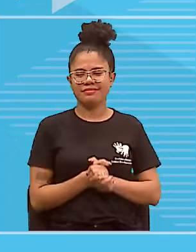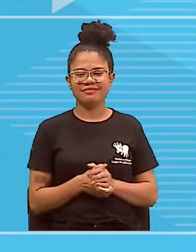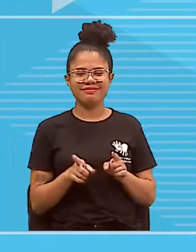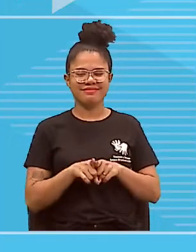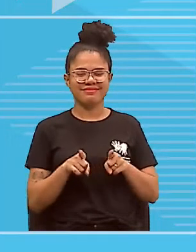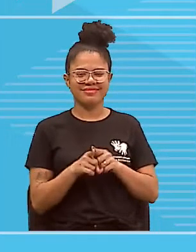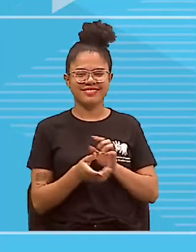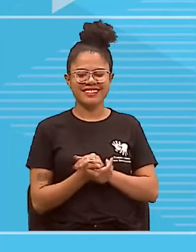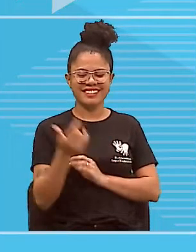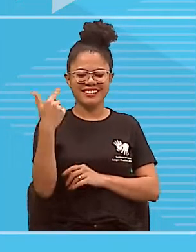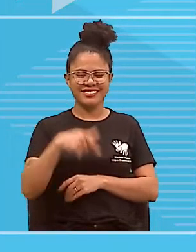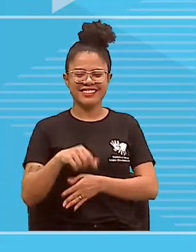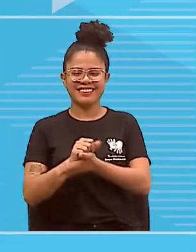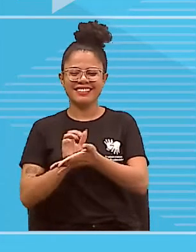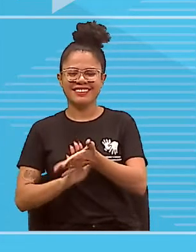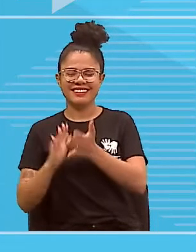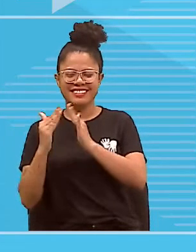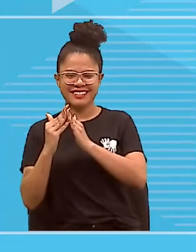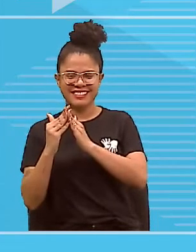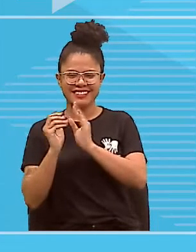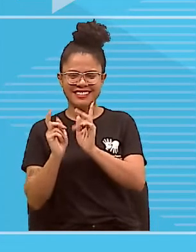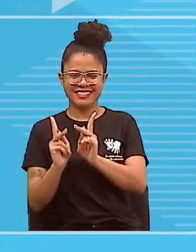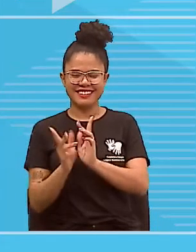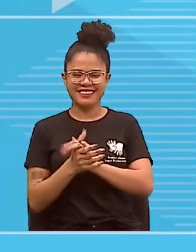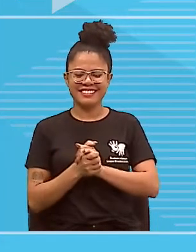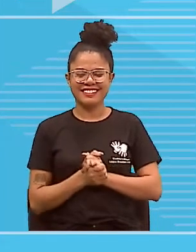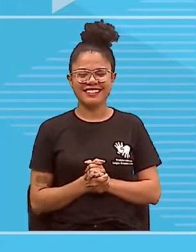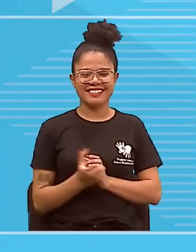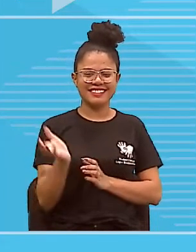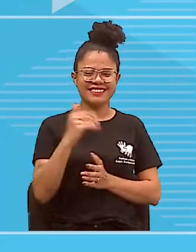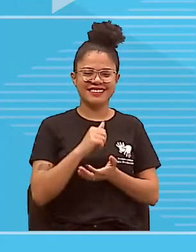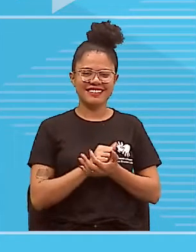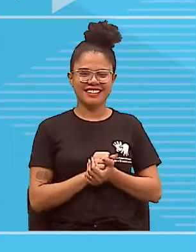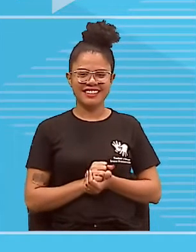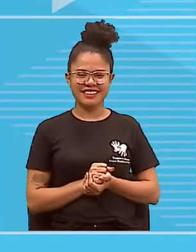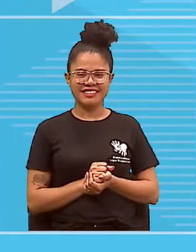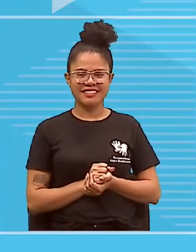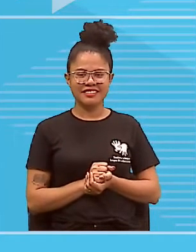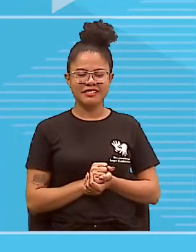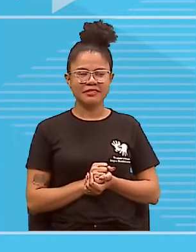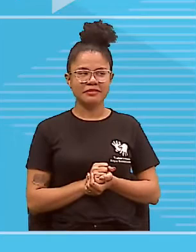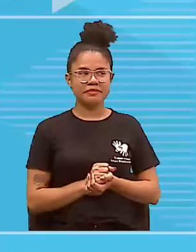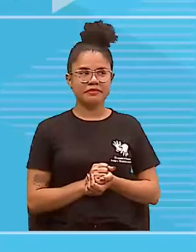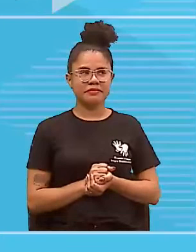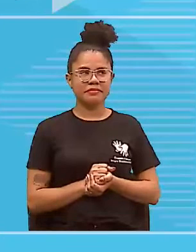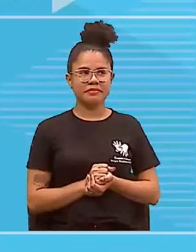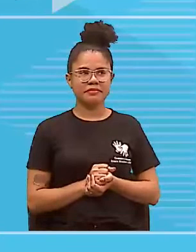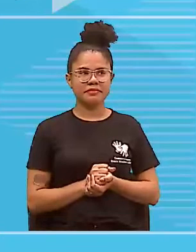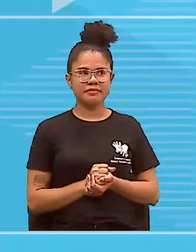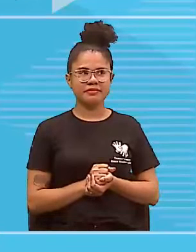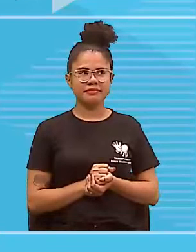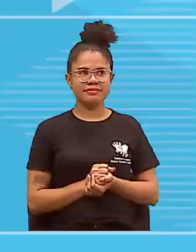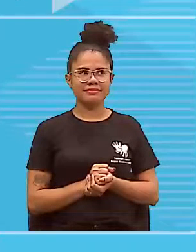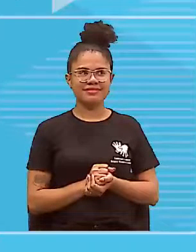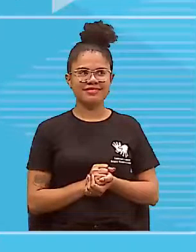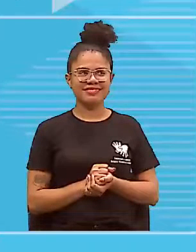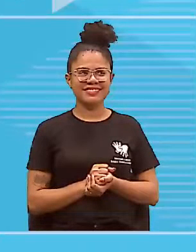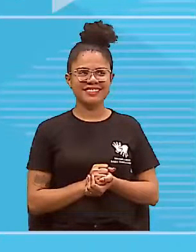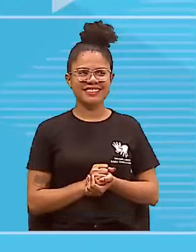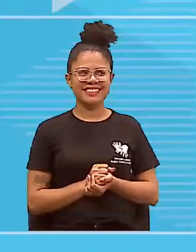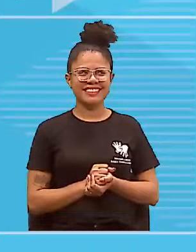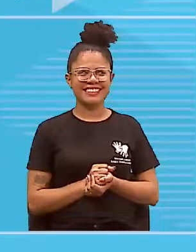direcionar outras para casa beleza vamos lá galerinha vamos começar aqui o nosso encontro de hoje e